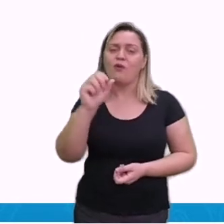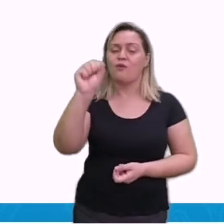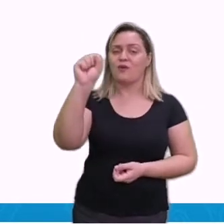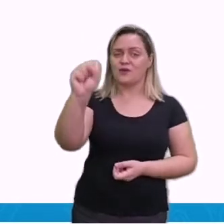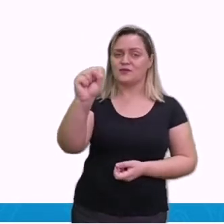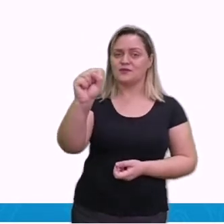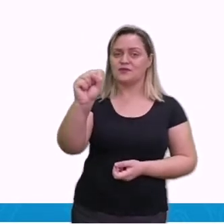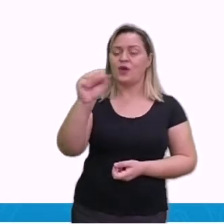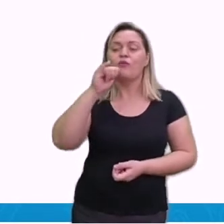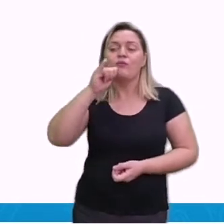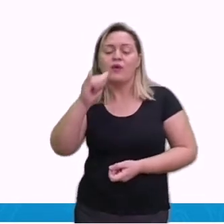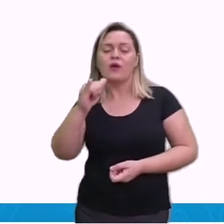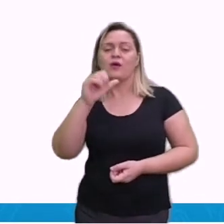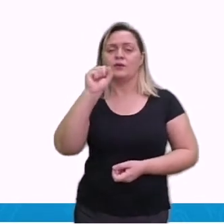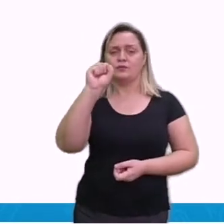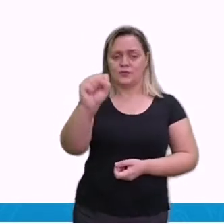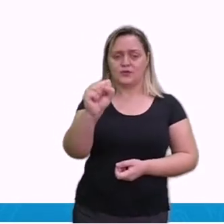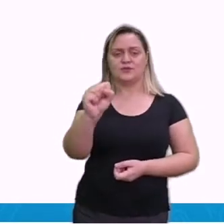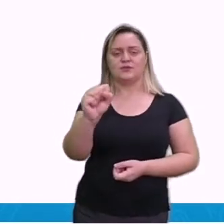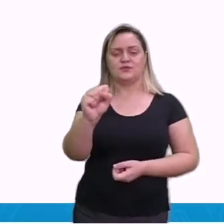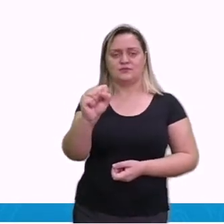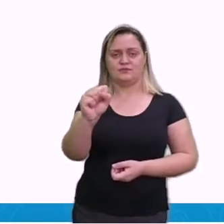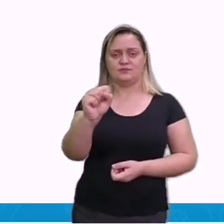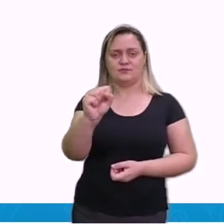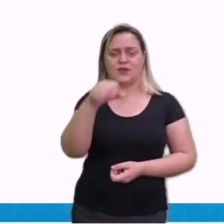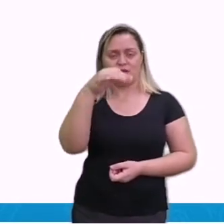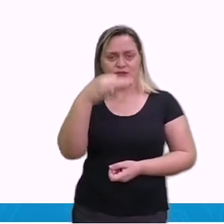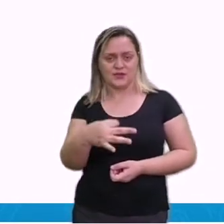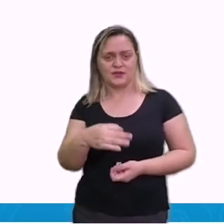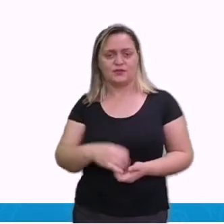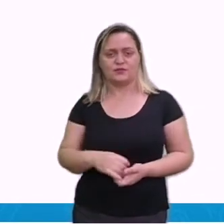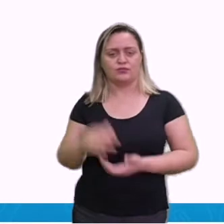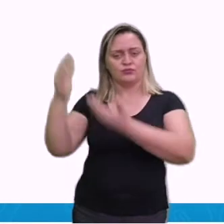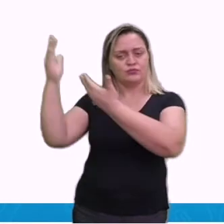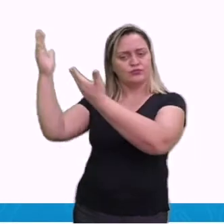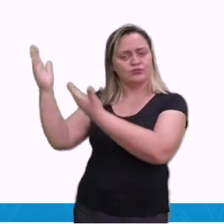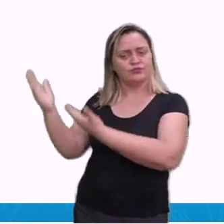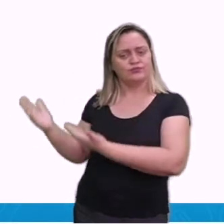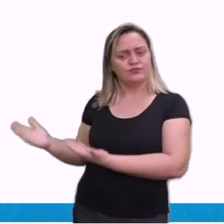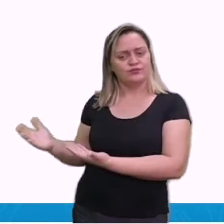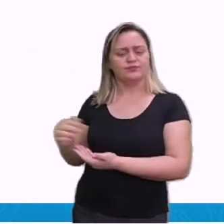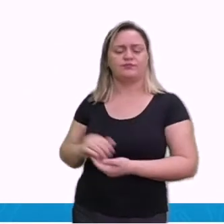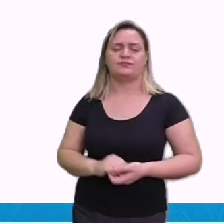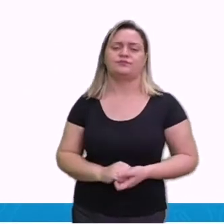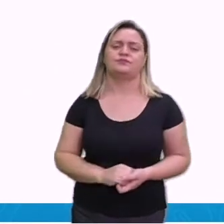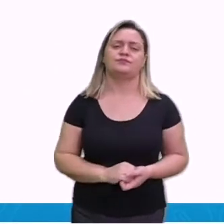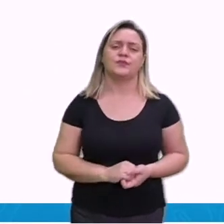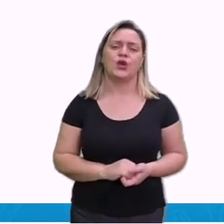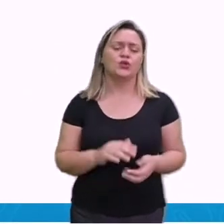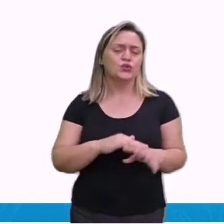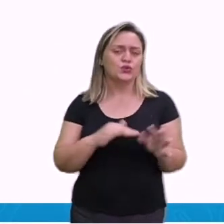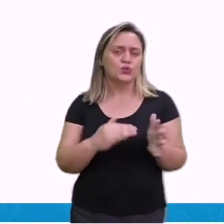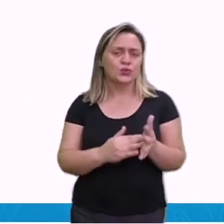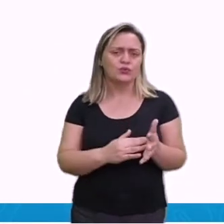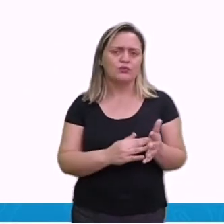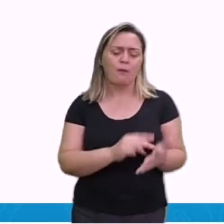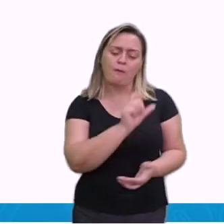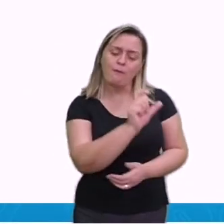a grama. Passei para o plural, as gramas. Então, em todas essas palavras,